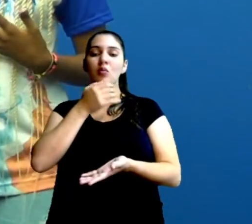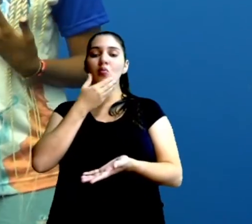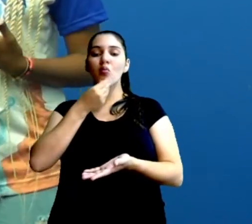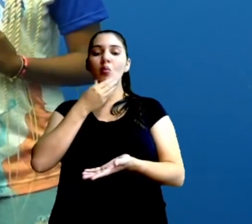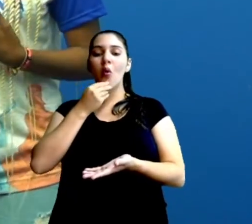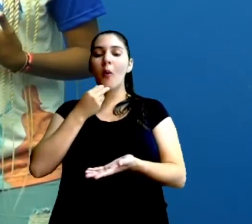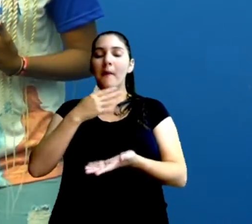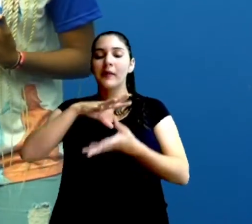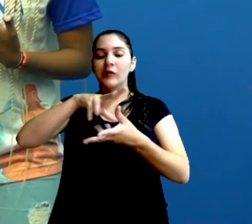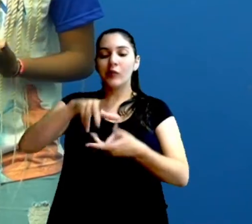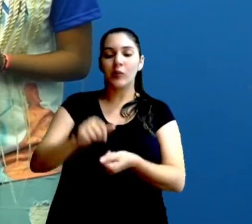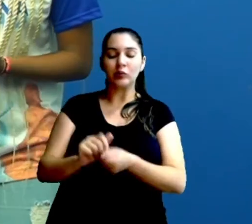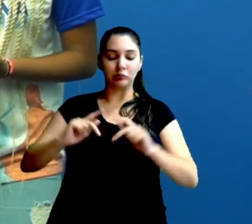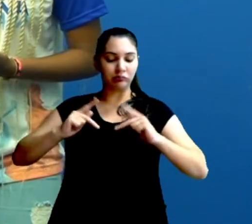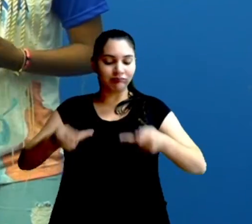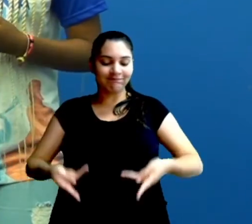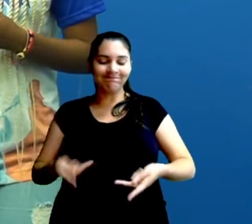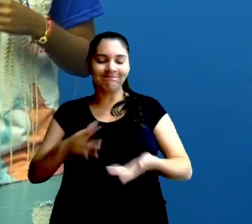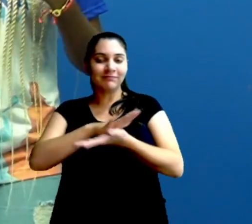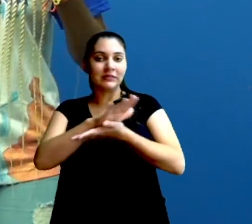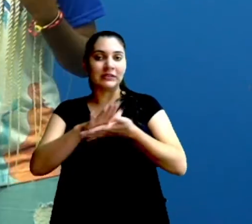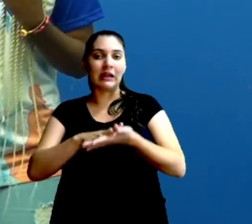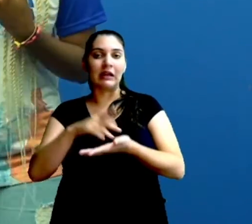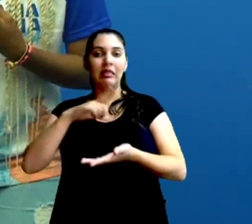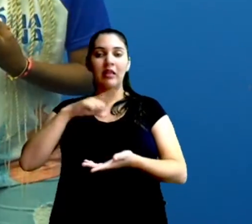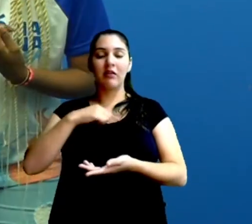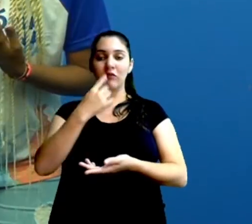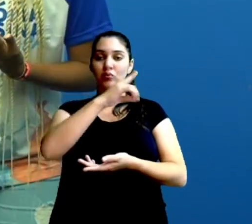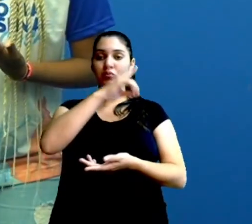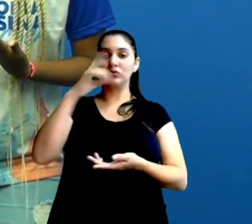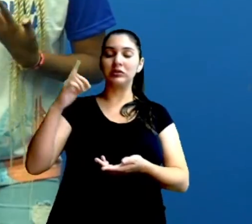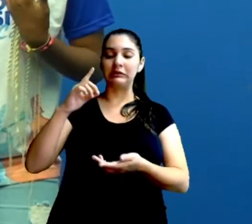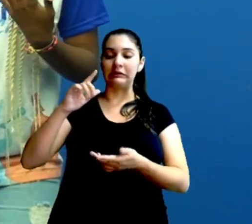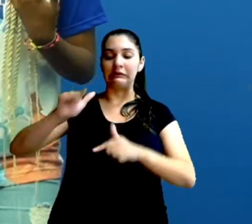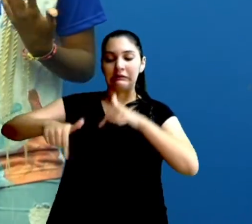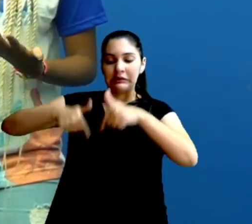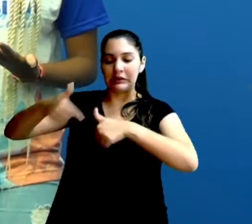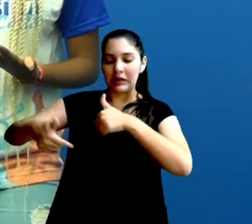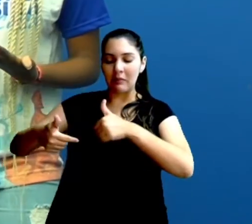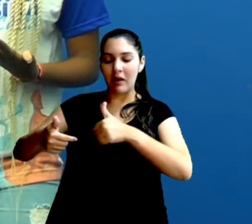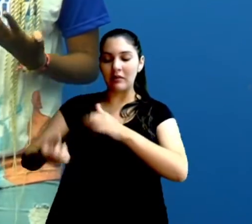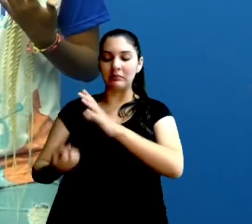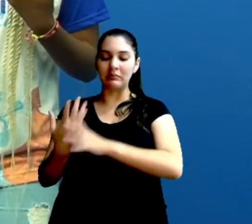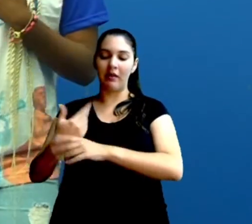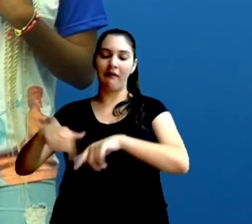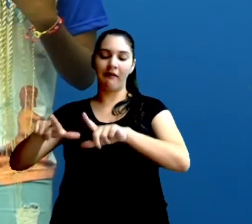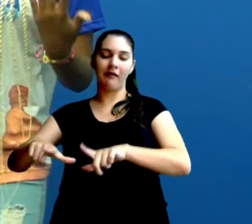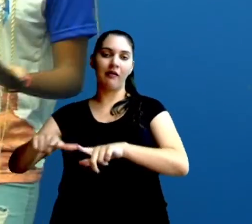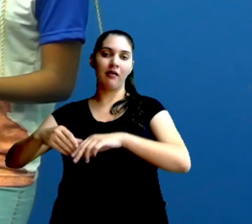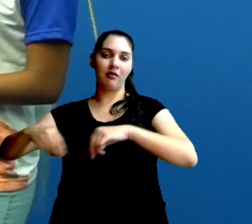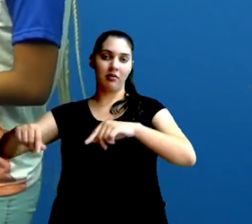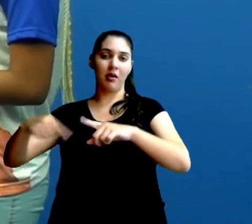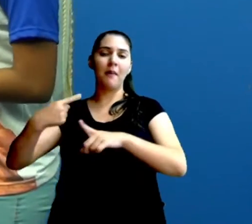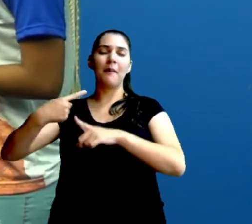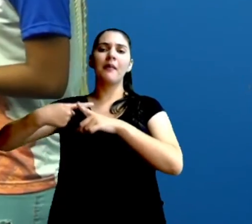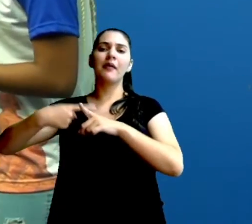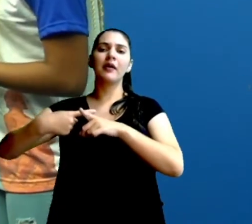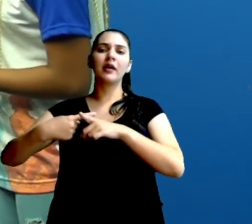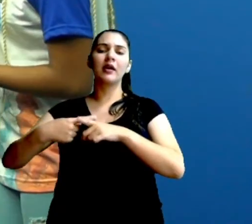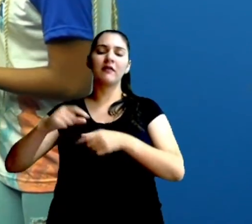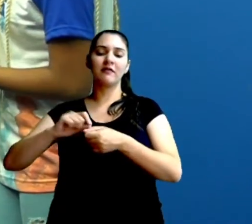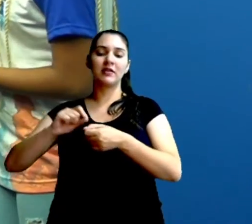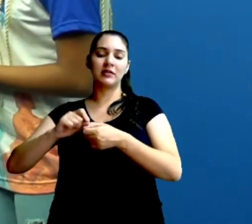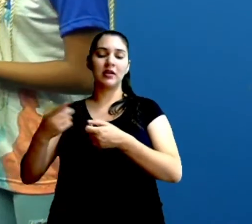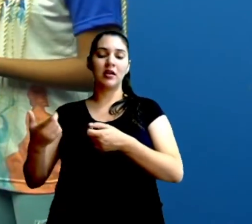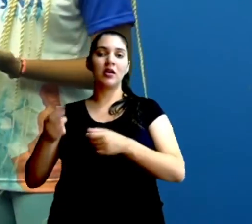mundo, ninguém no mundo, nenhum ser humano no mundo gastou um dia sequer de trabalho para produzir a terra. Então, por que fazer